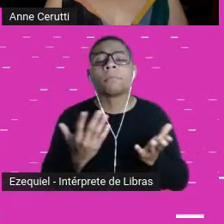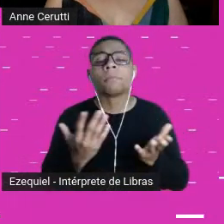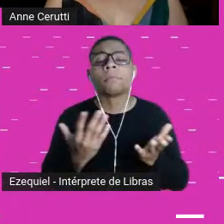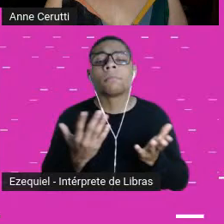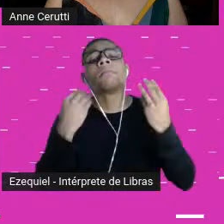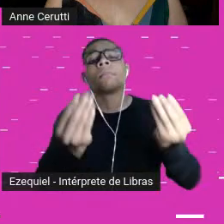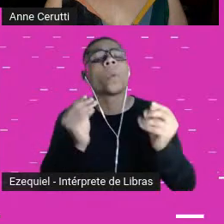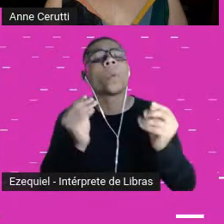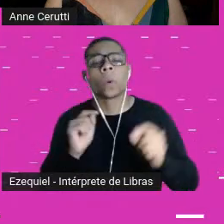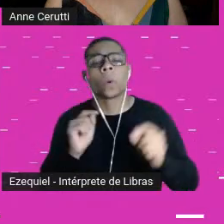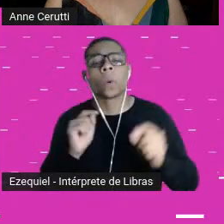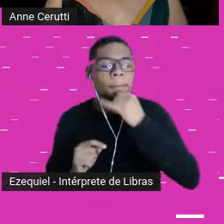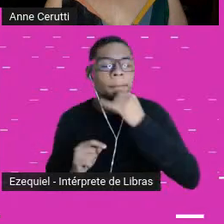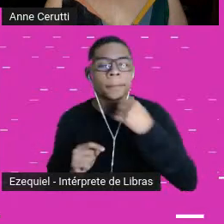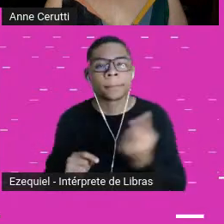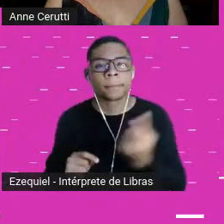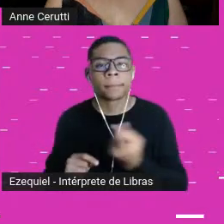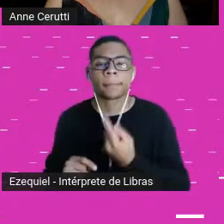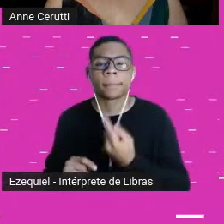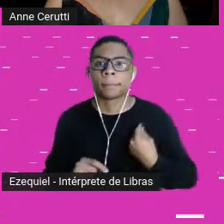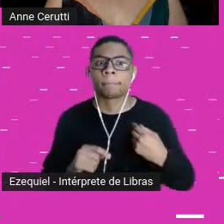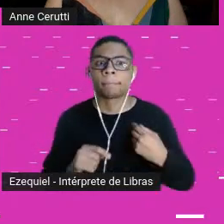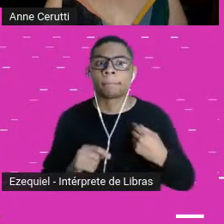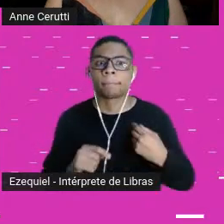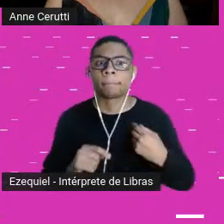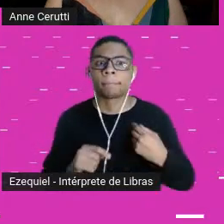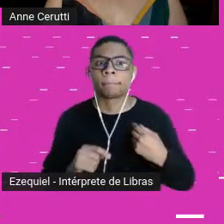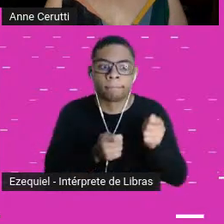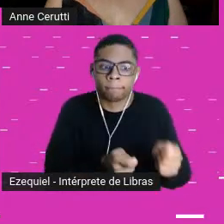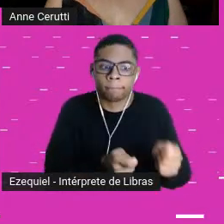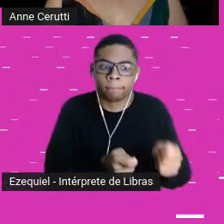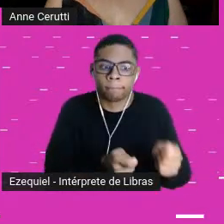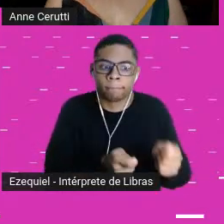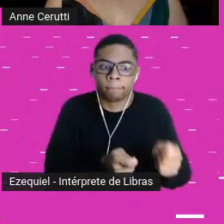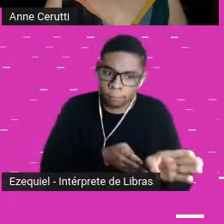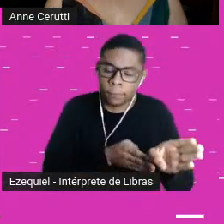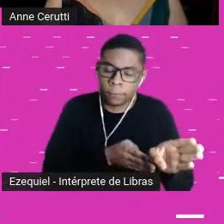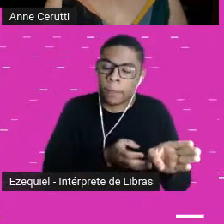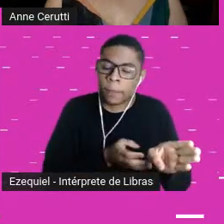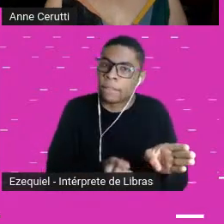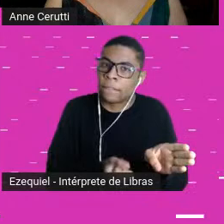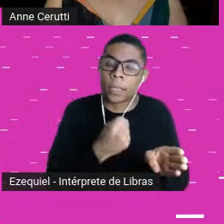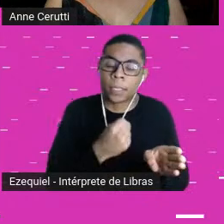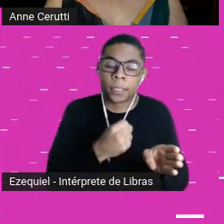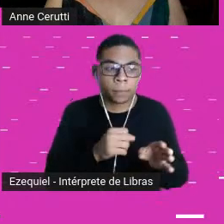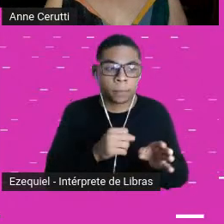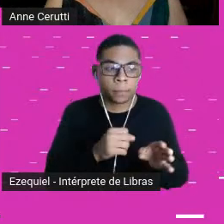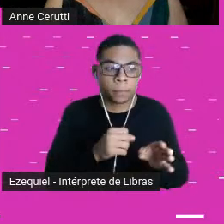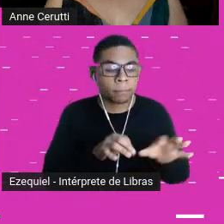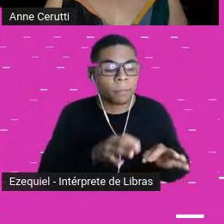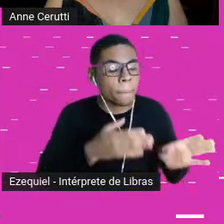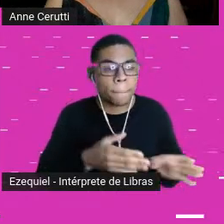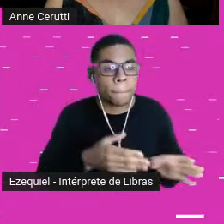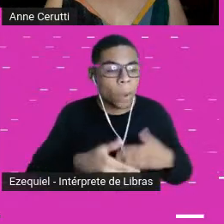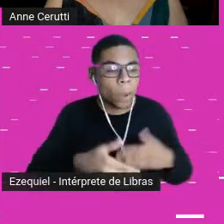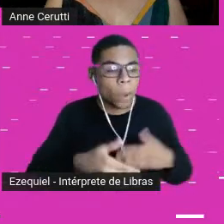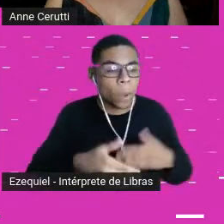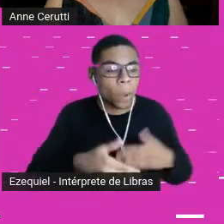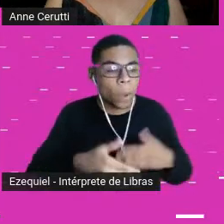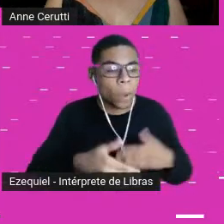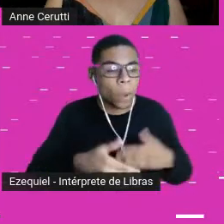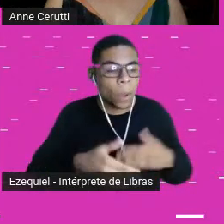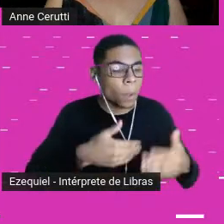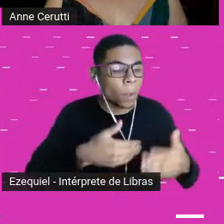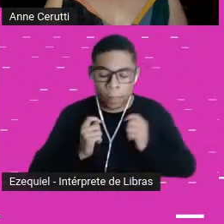intensamente em determinados processos que, de alguma maneira, ecoa, né, para os nossos outros trabalhos ou a nossa